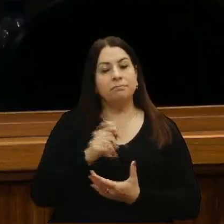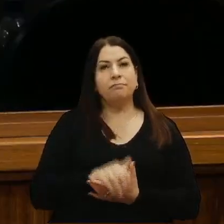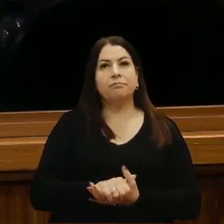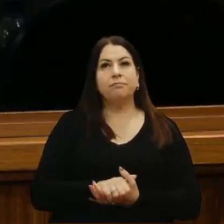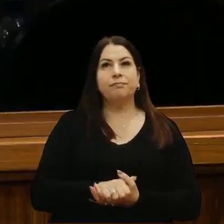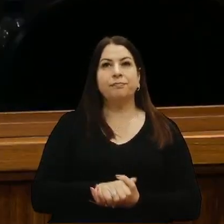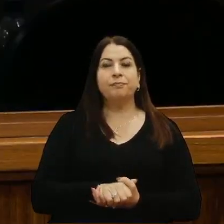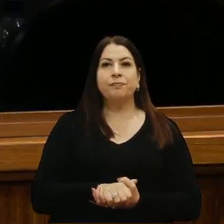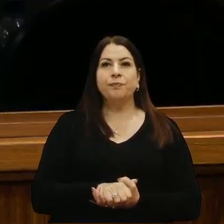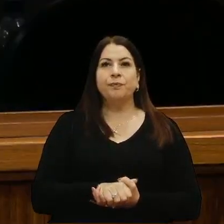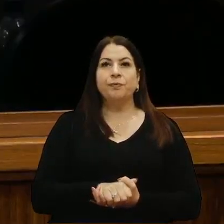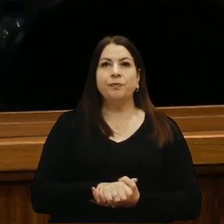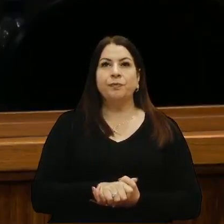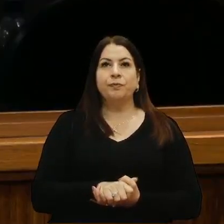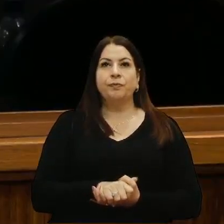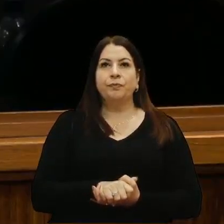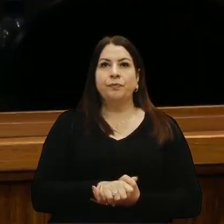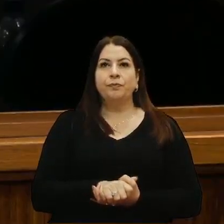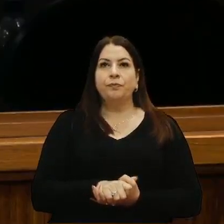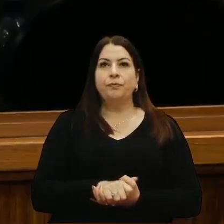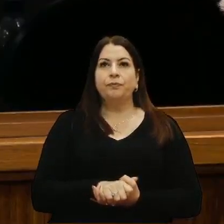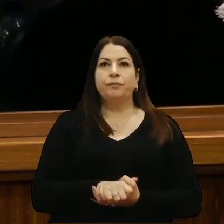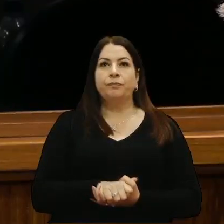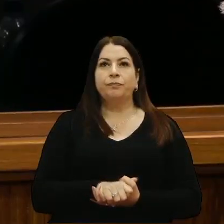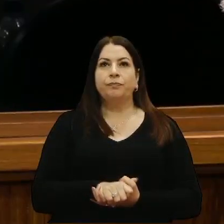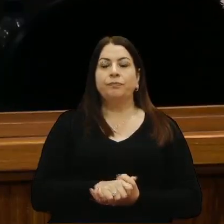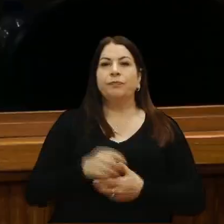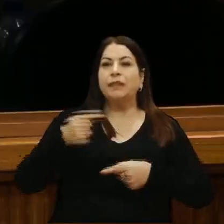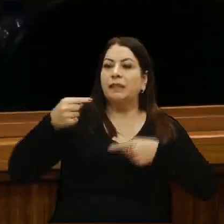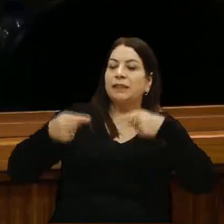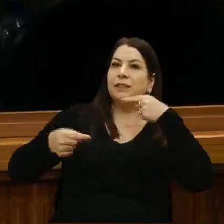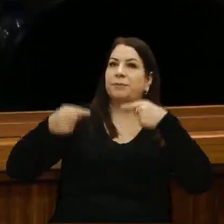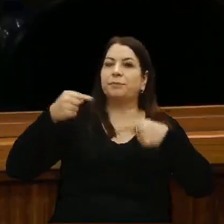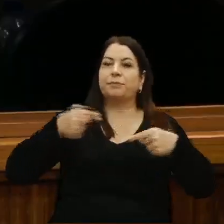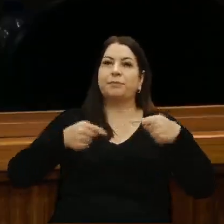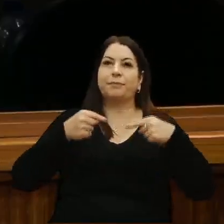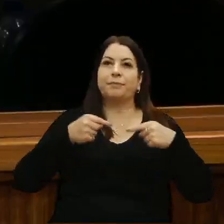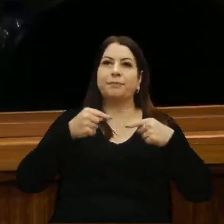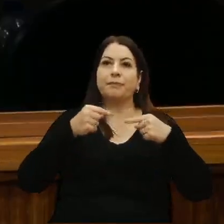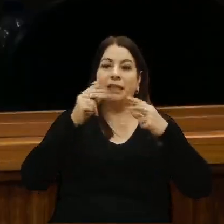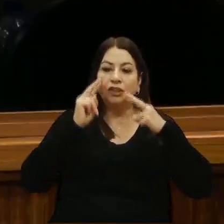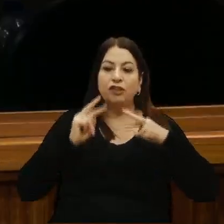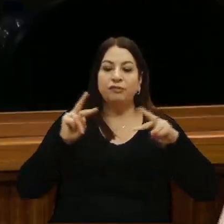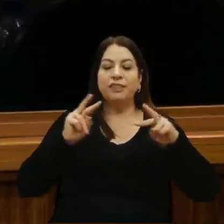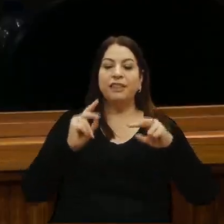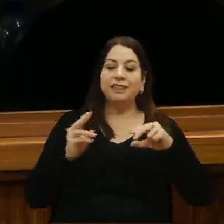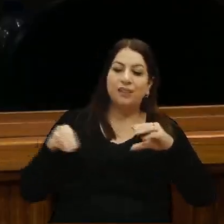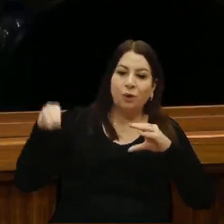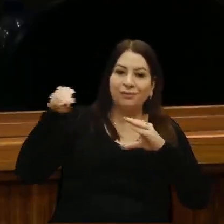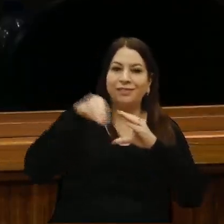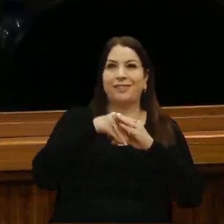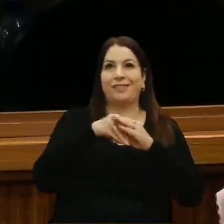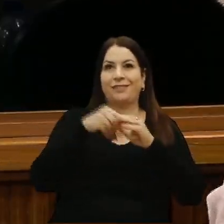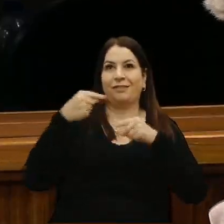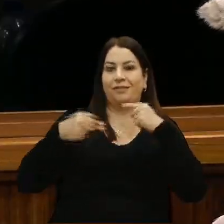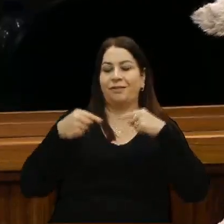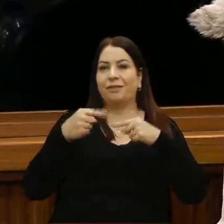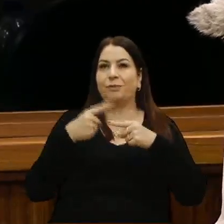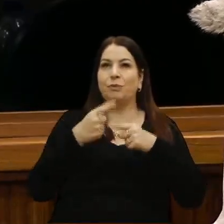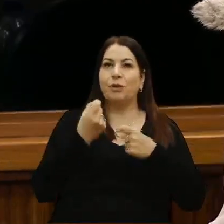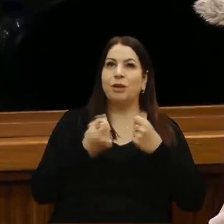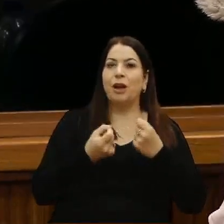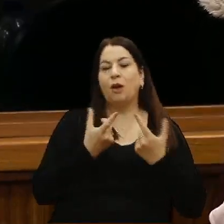né? O debate que houve, a gente se ver neste debate, né? Porque